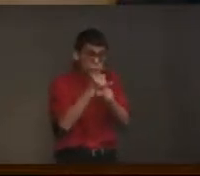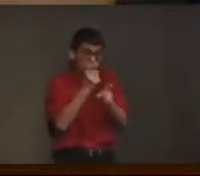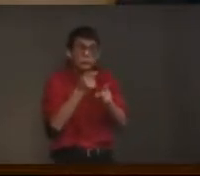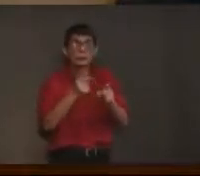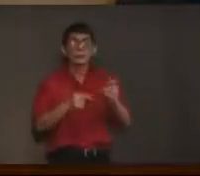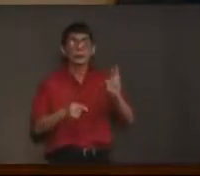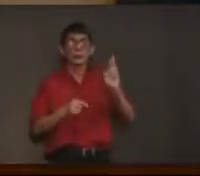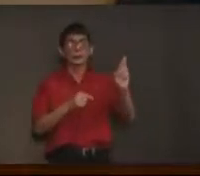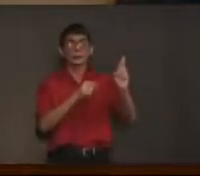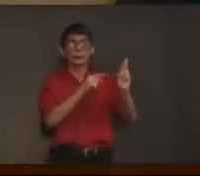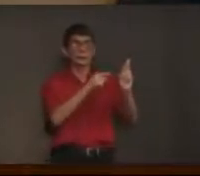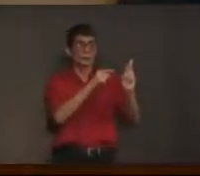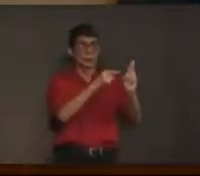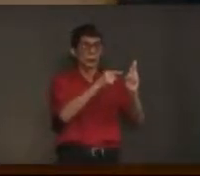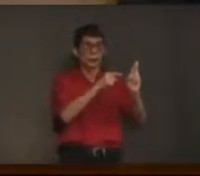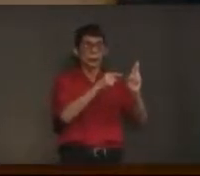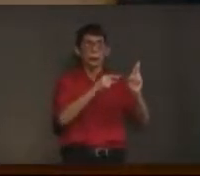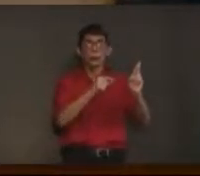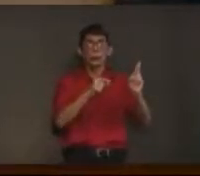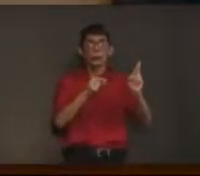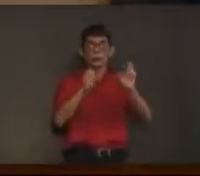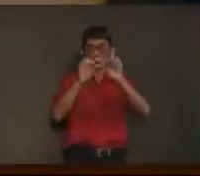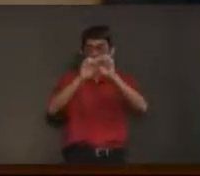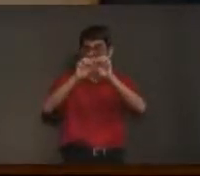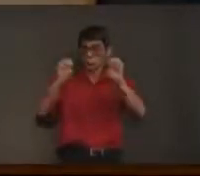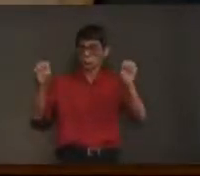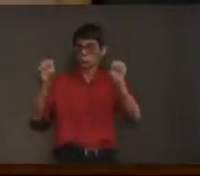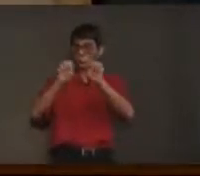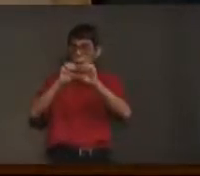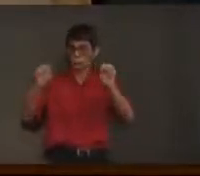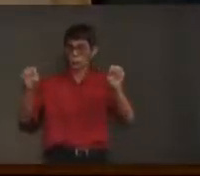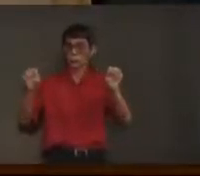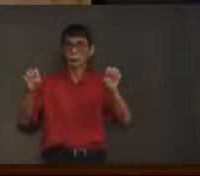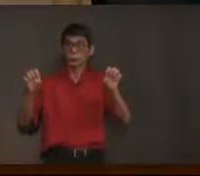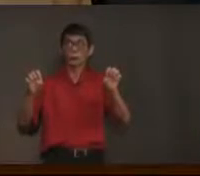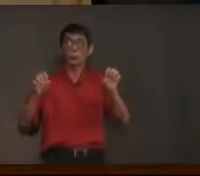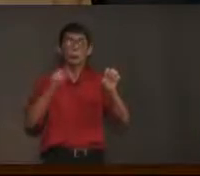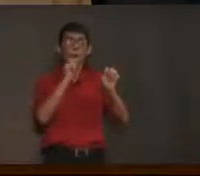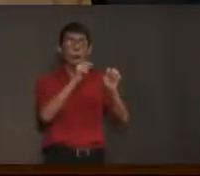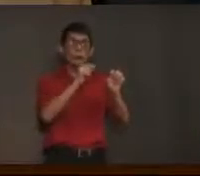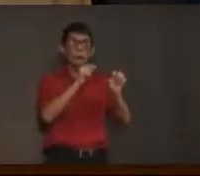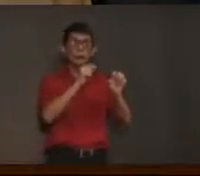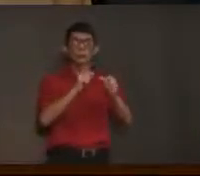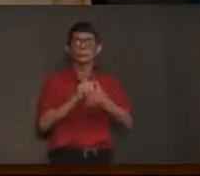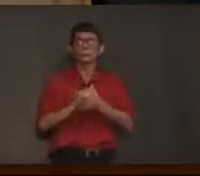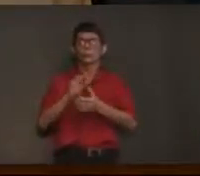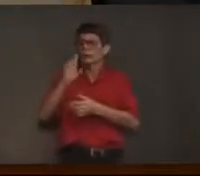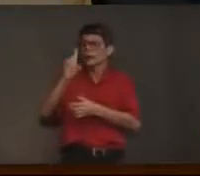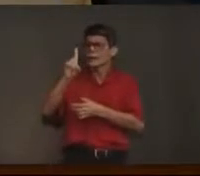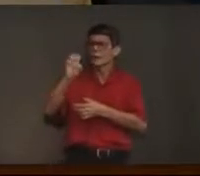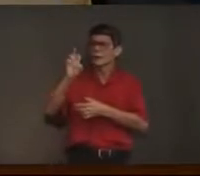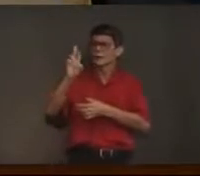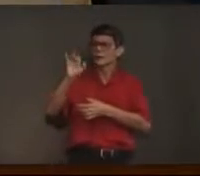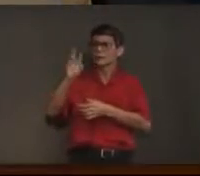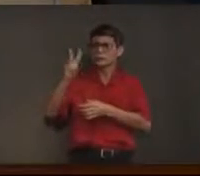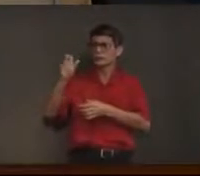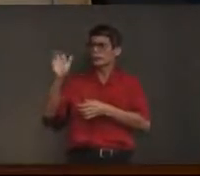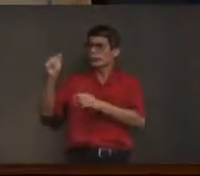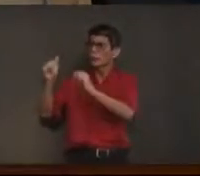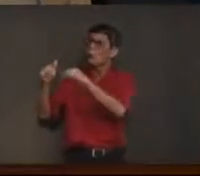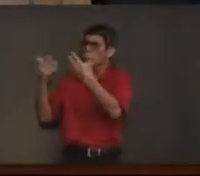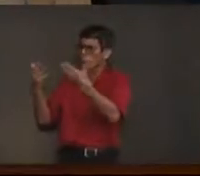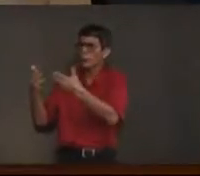na sua forma integral de tal forma que ele tenha como derivada o que eu quero como solução fraca do meu